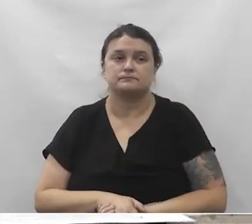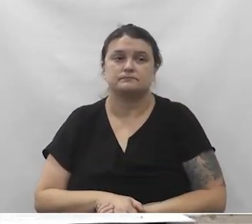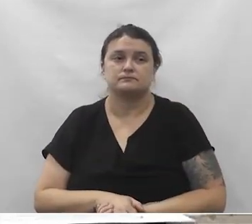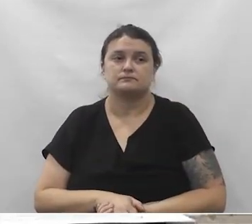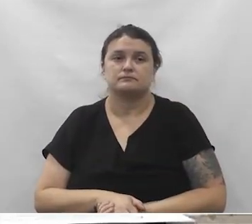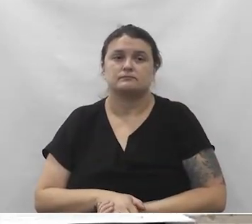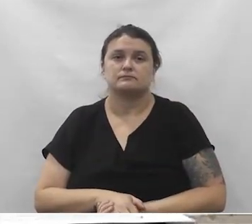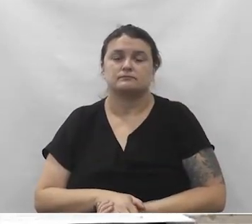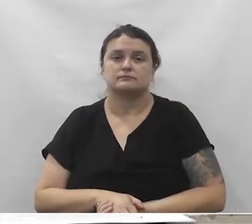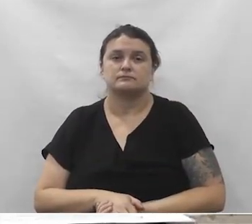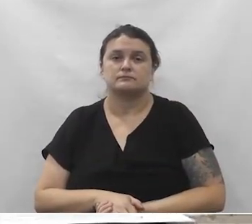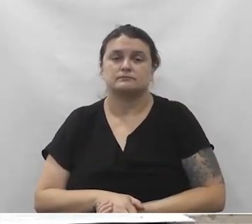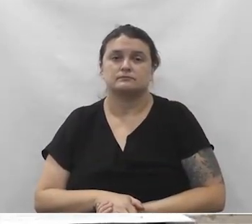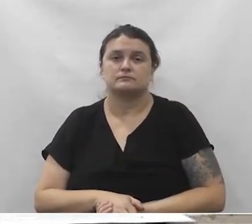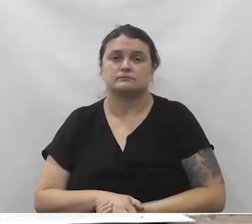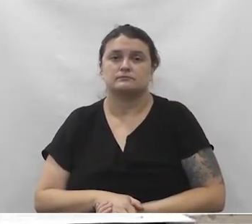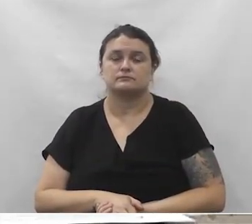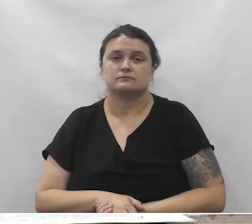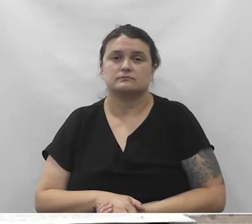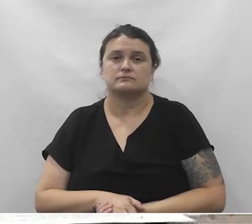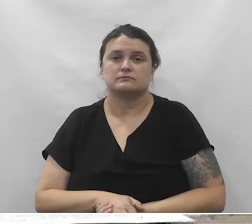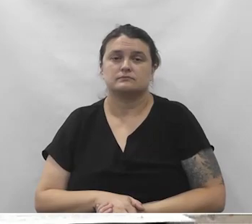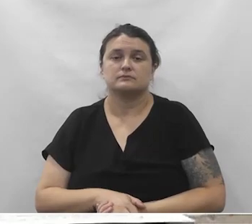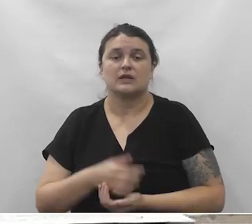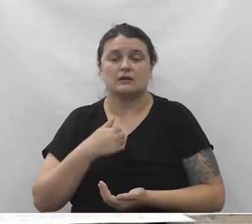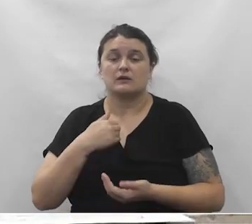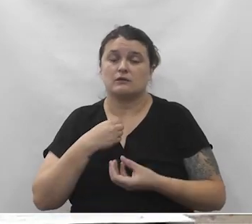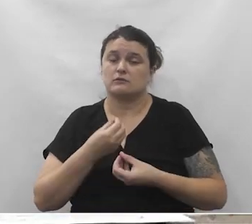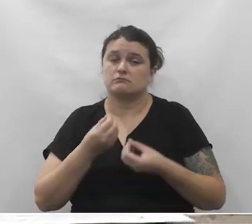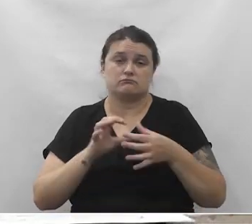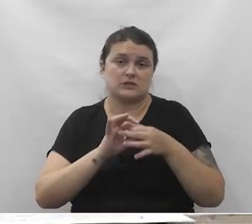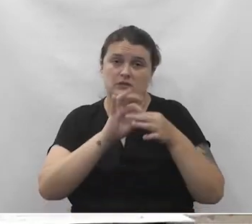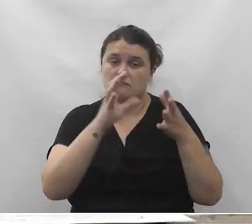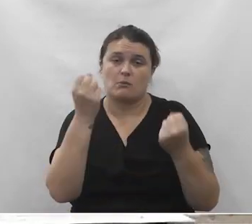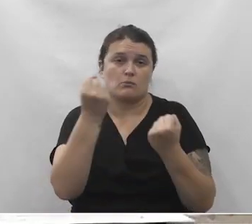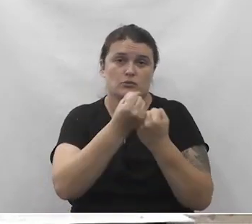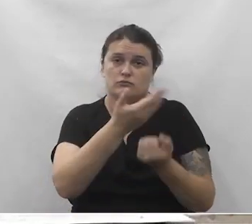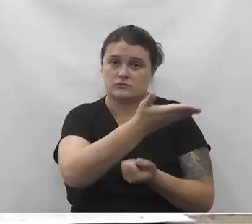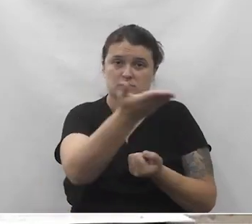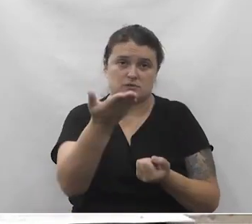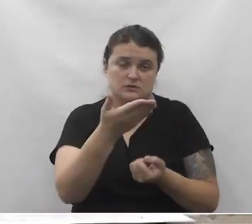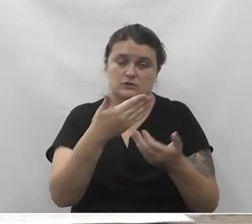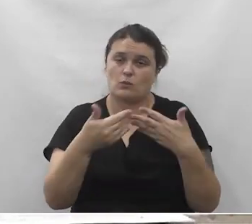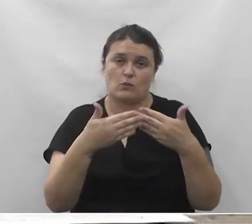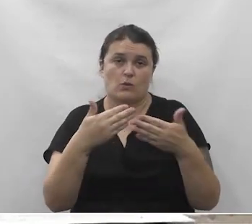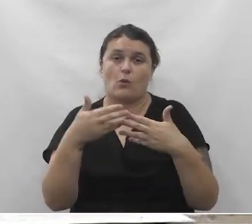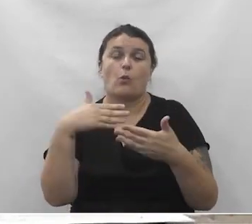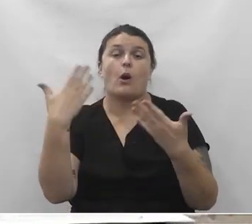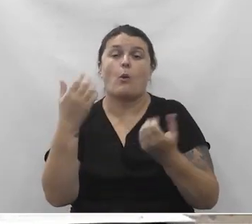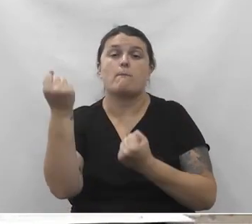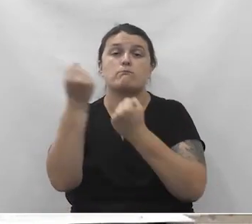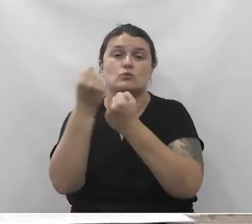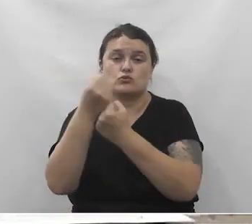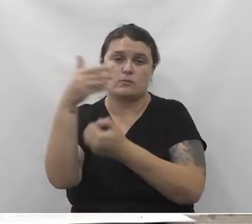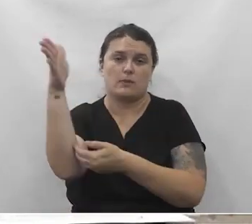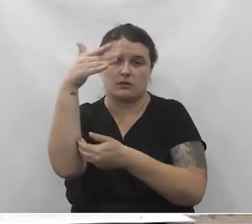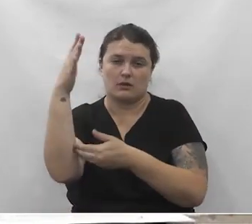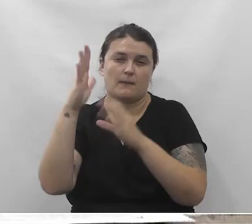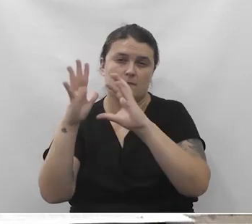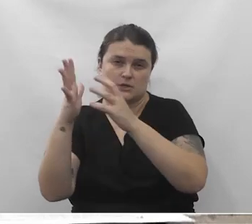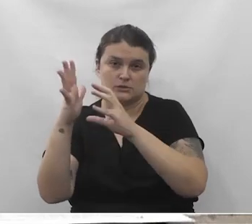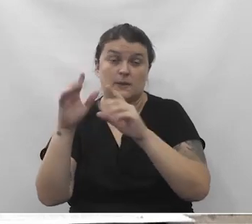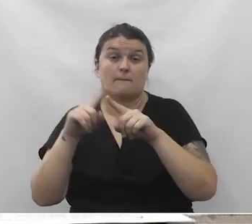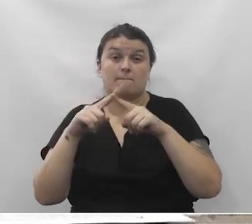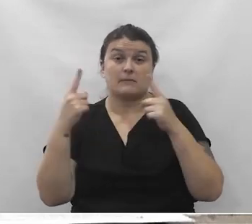só eh eu me colocando à disposição de todos vocês independente da Bandeira que levantam